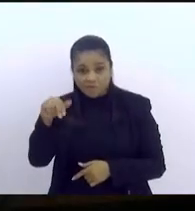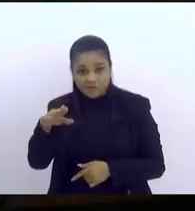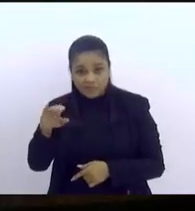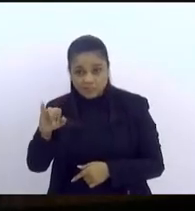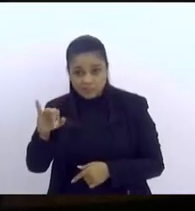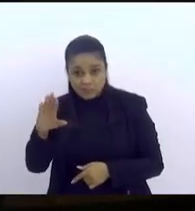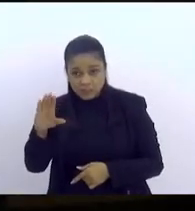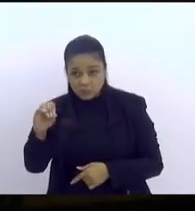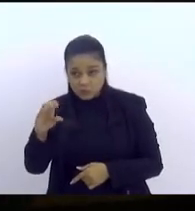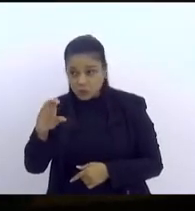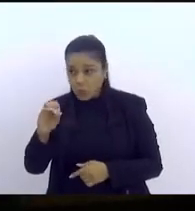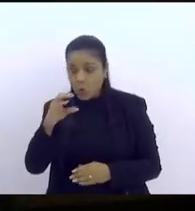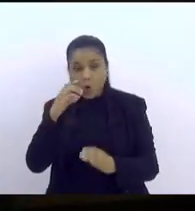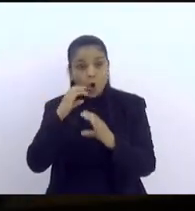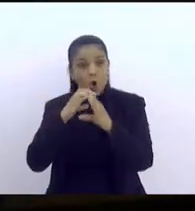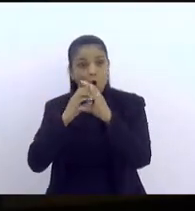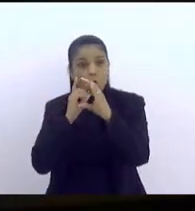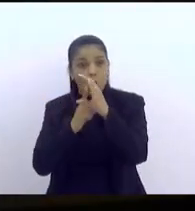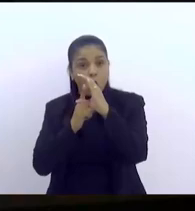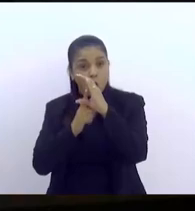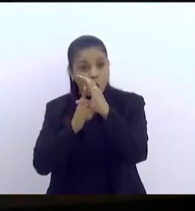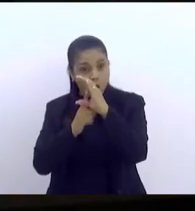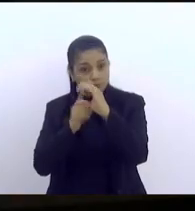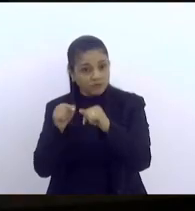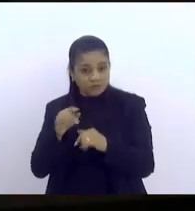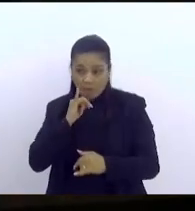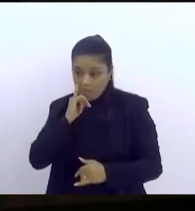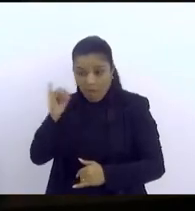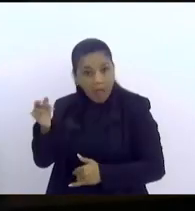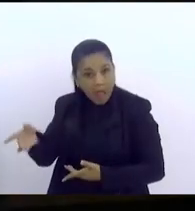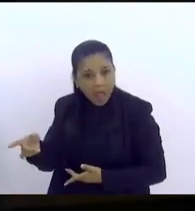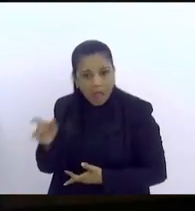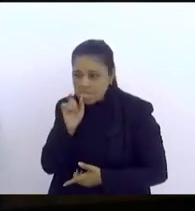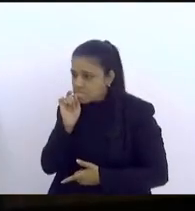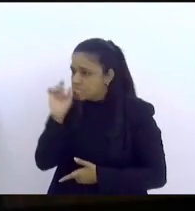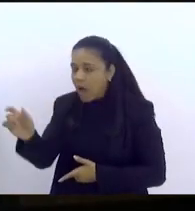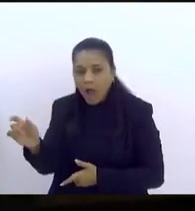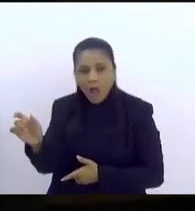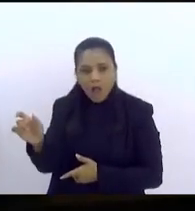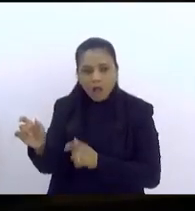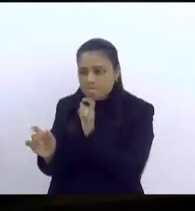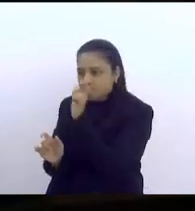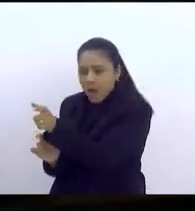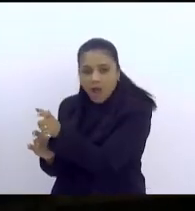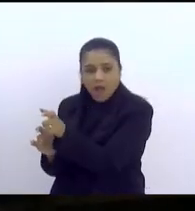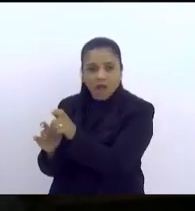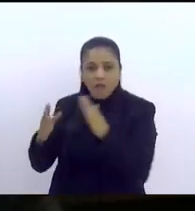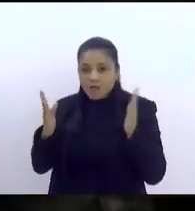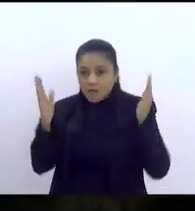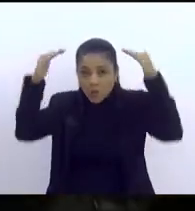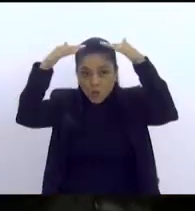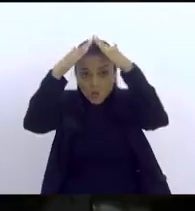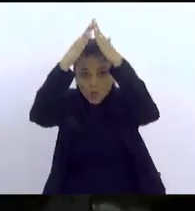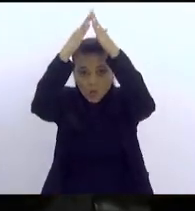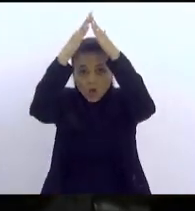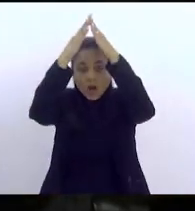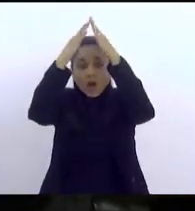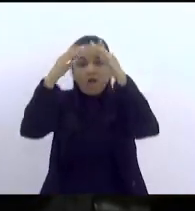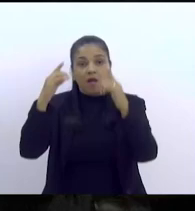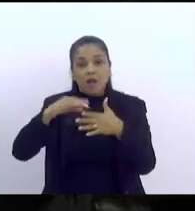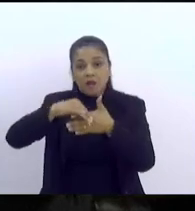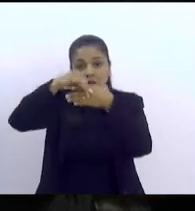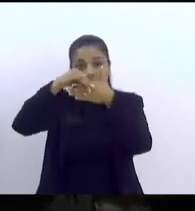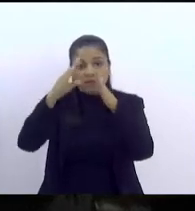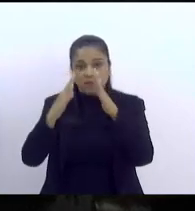que o Papa Francisco não é comunista, é o maior líder da Igreja Católica.